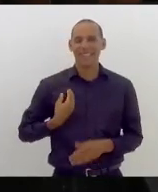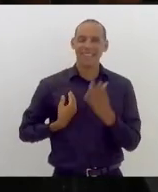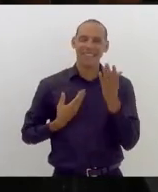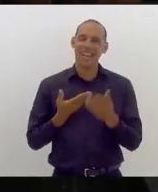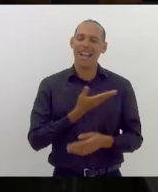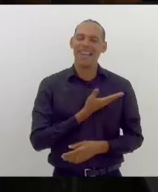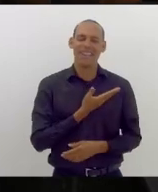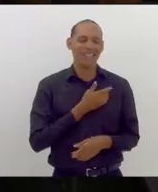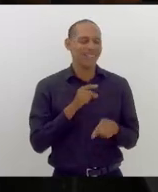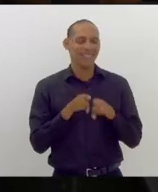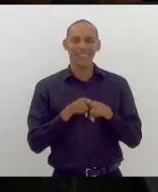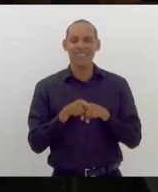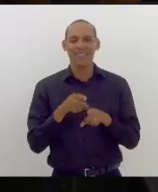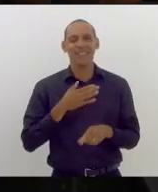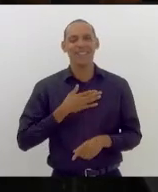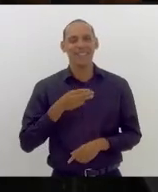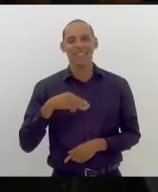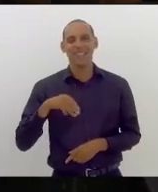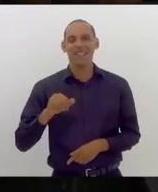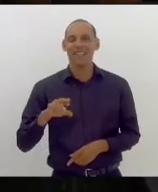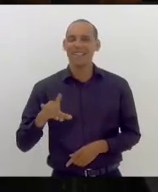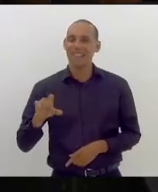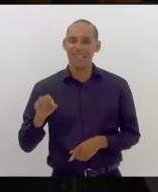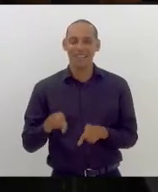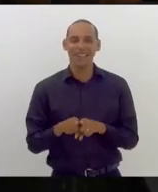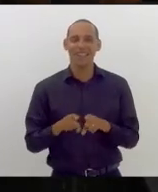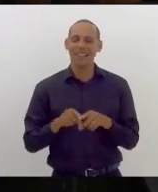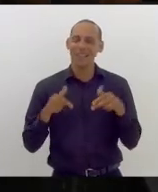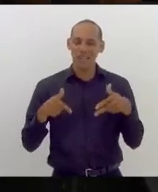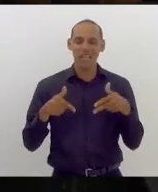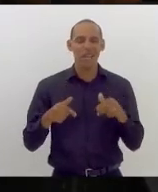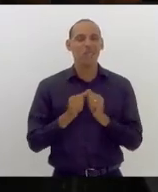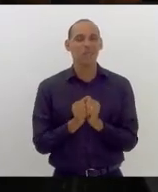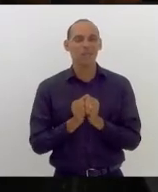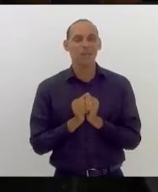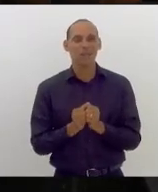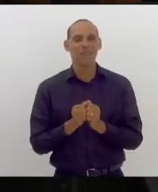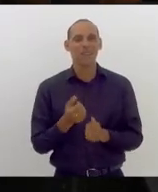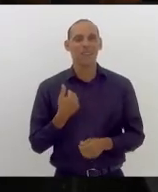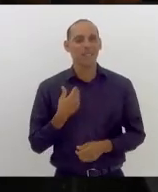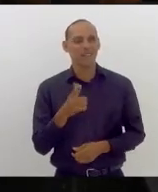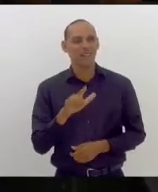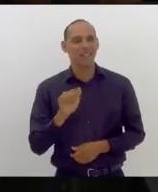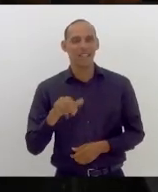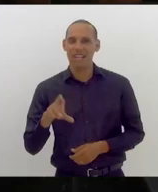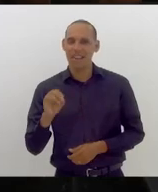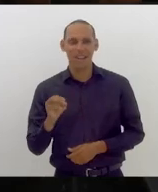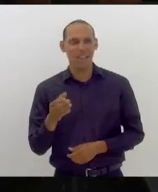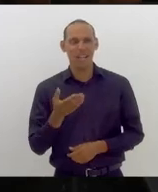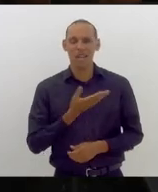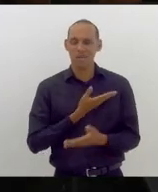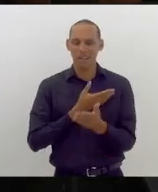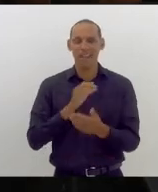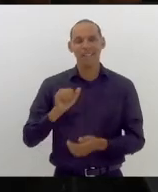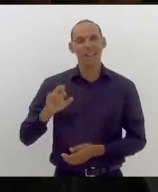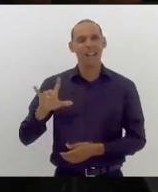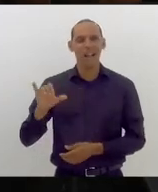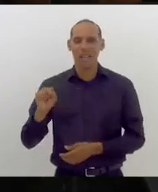também, meu e do Marcelo, também militamos juntos, eu, Leandro, essa turma toda, Carlos Marcelo